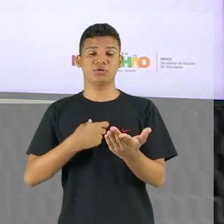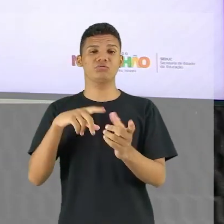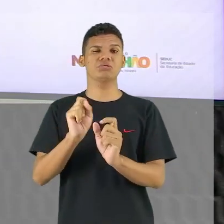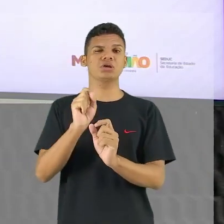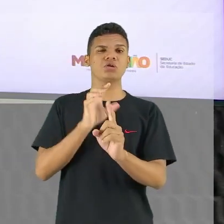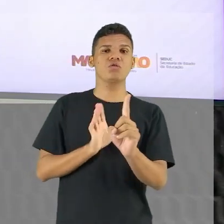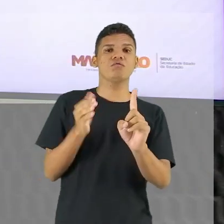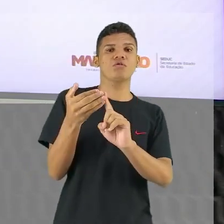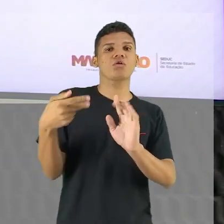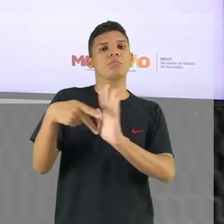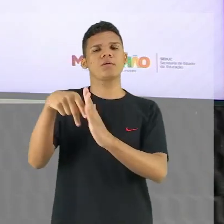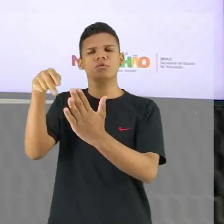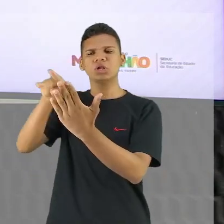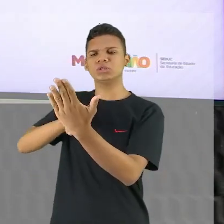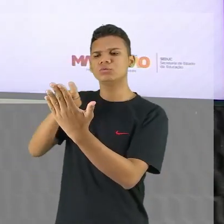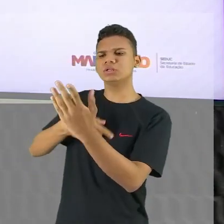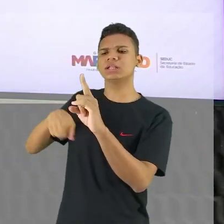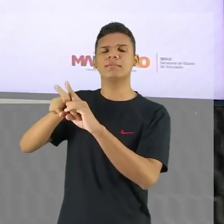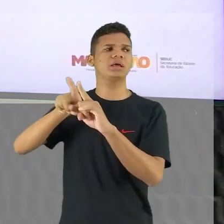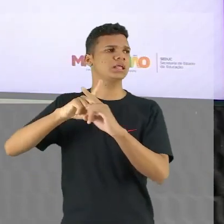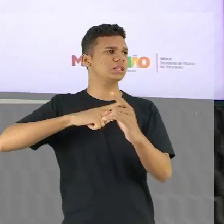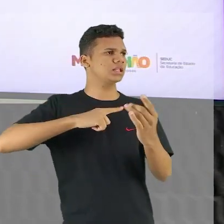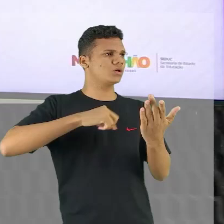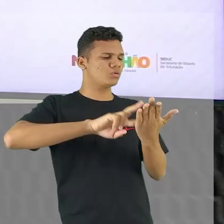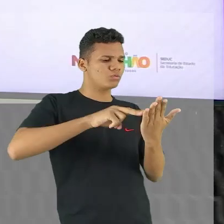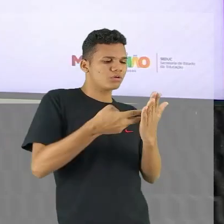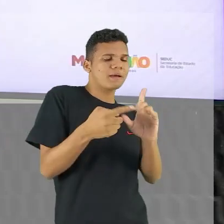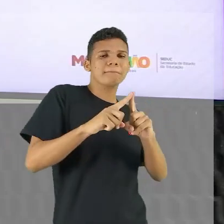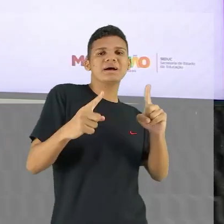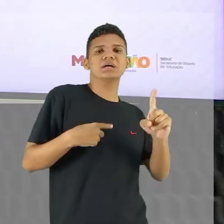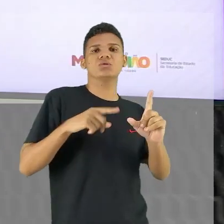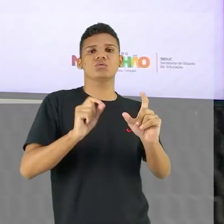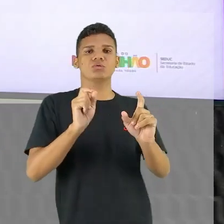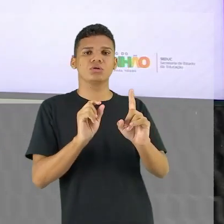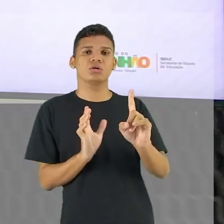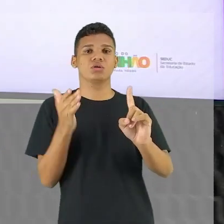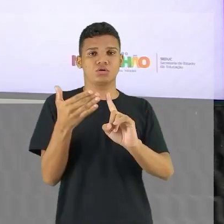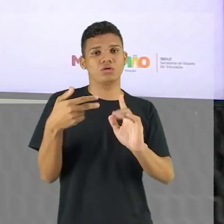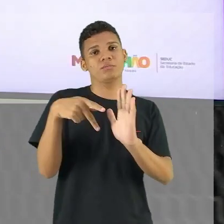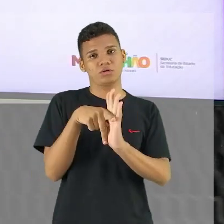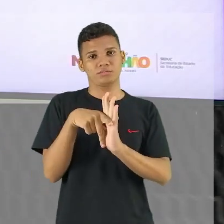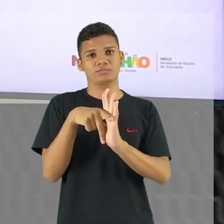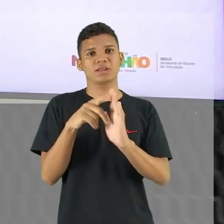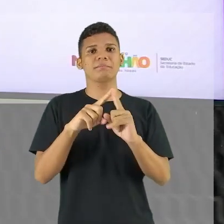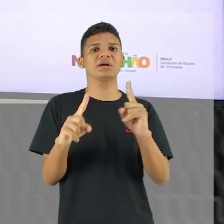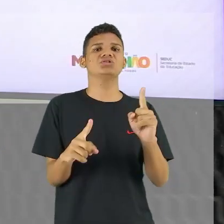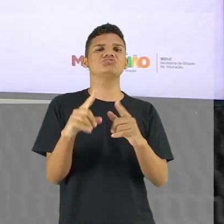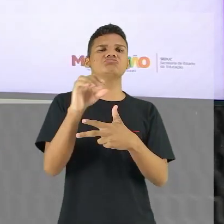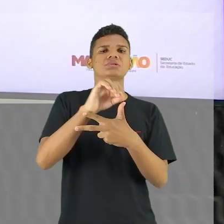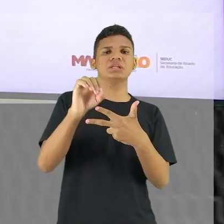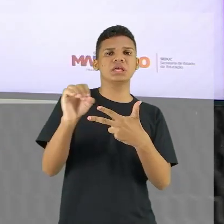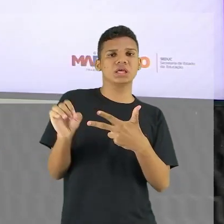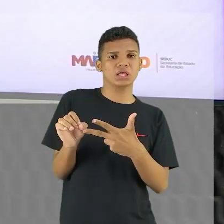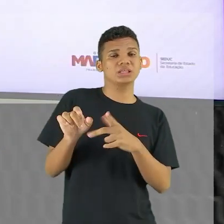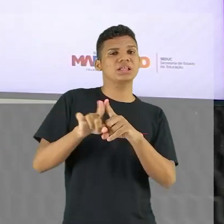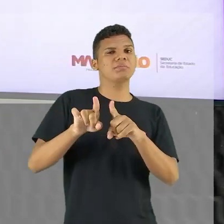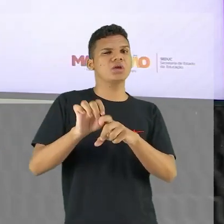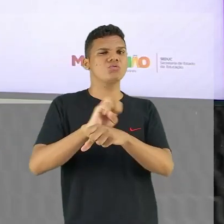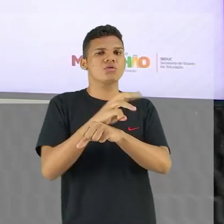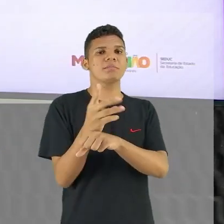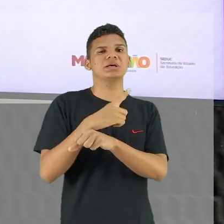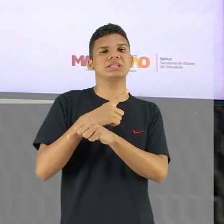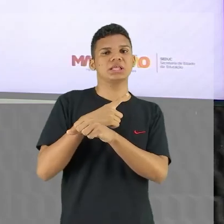estrangeira é leitura e interpretação, mas dentro desse foco da leitura e da interpretação, o Enem e a UEMA têm duas abordagens um